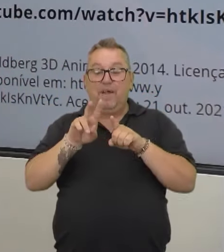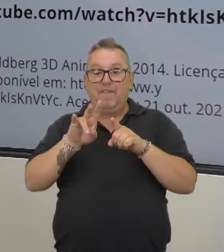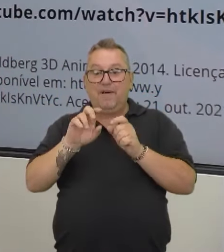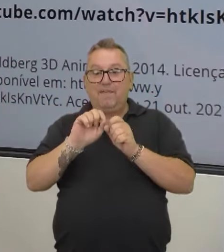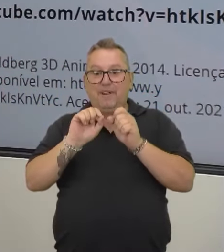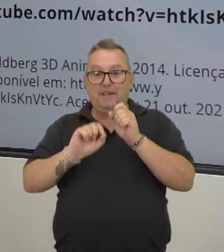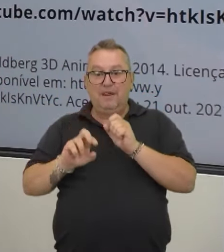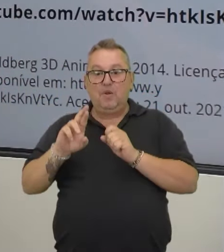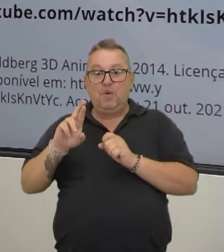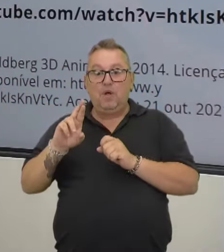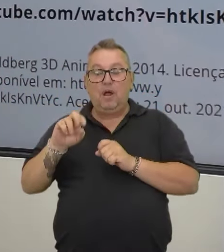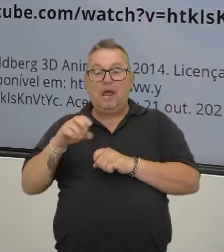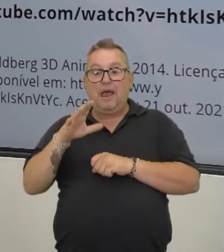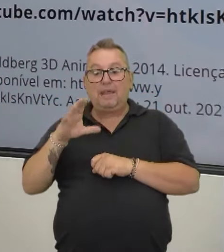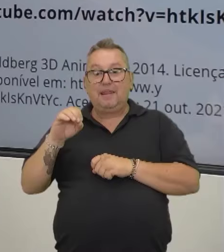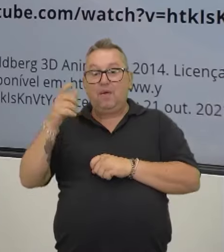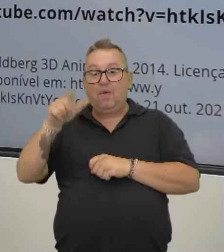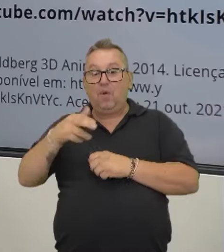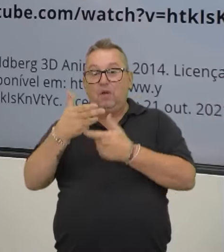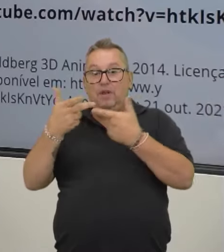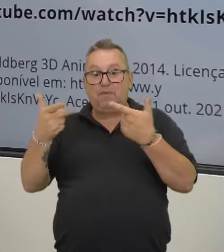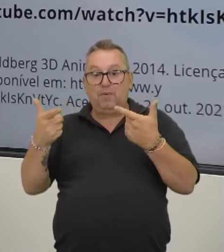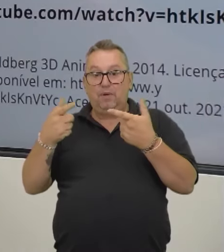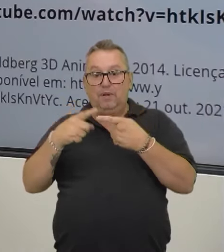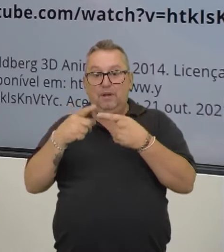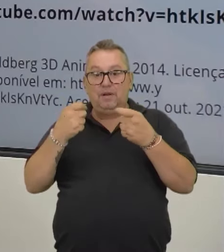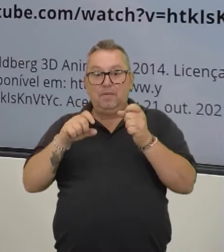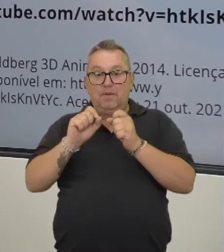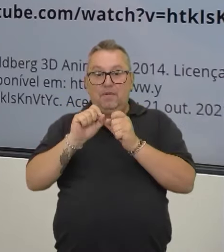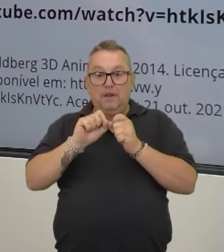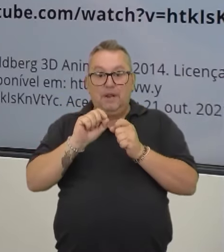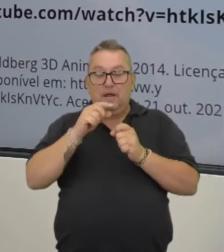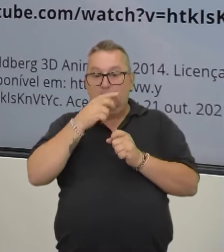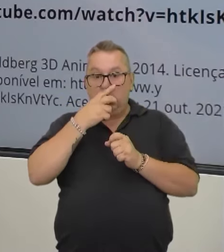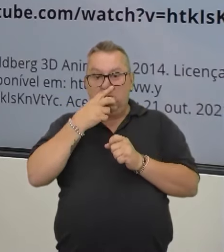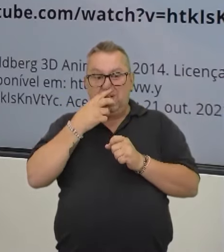ali reações em outras coisas. Então a gente não precisa ficar em cada ponto